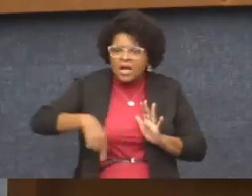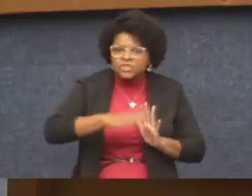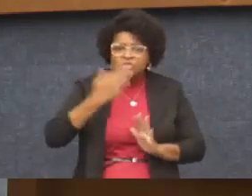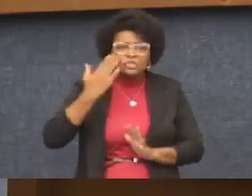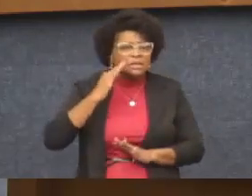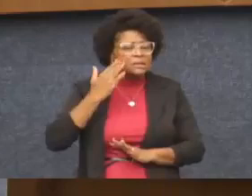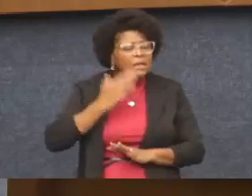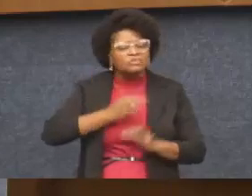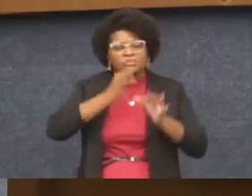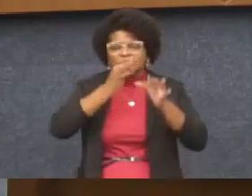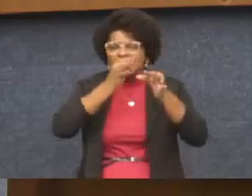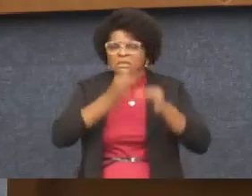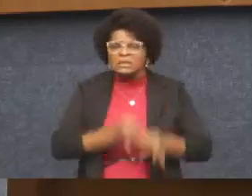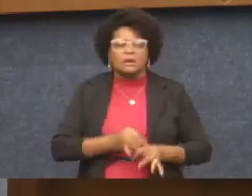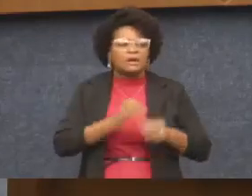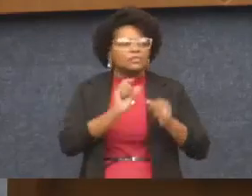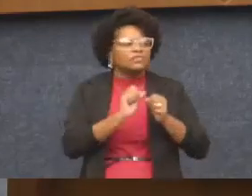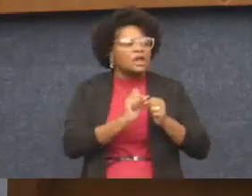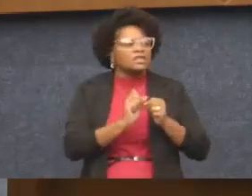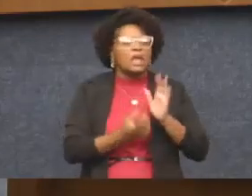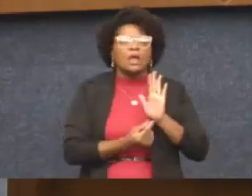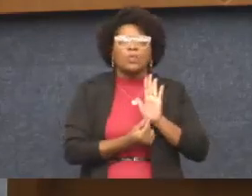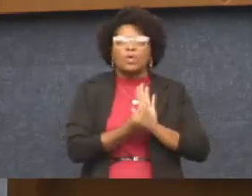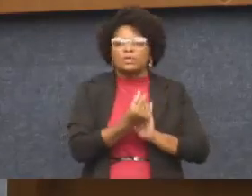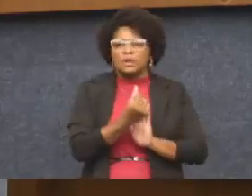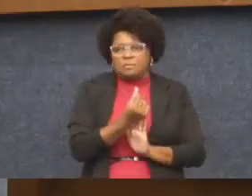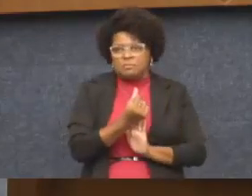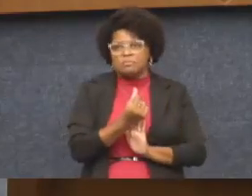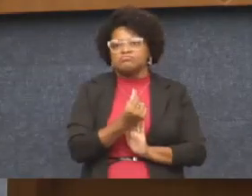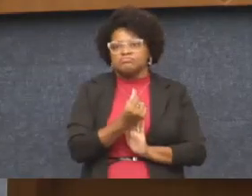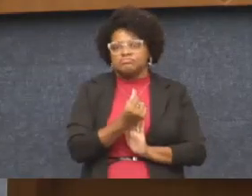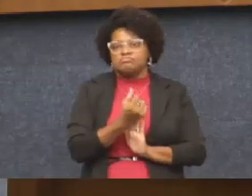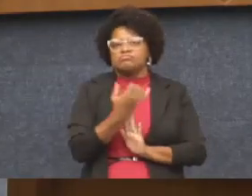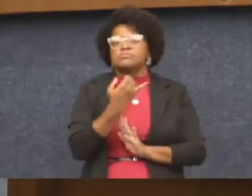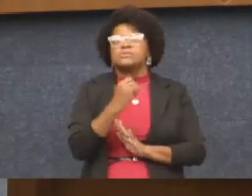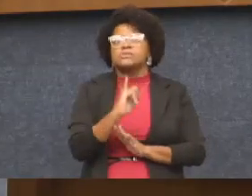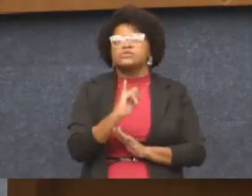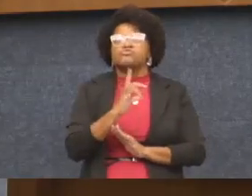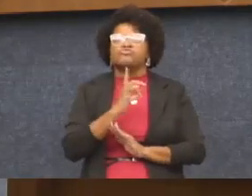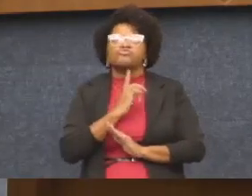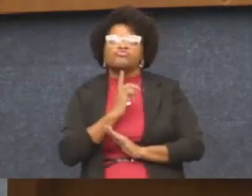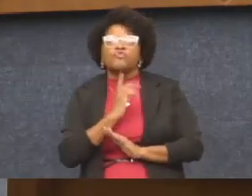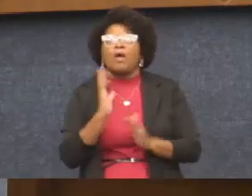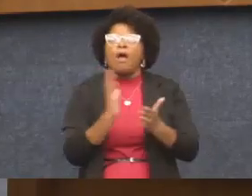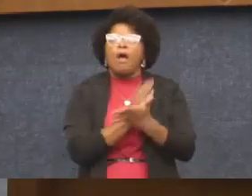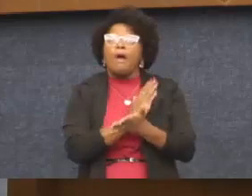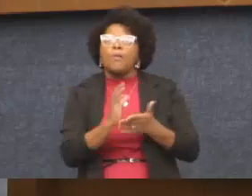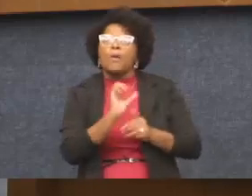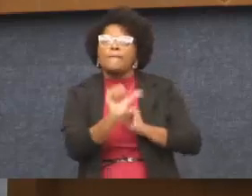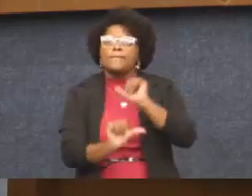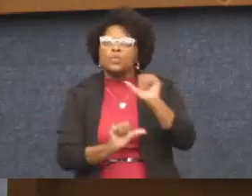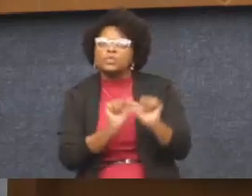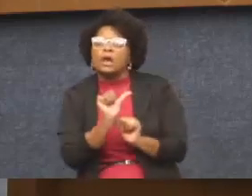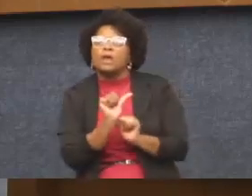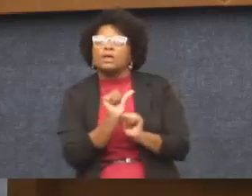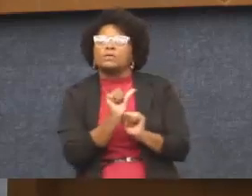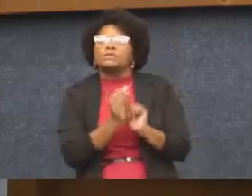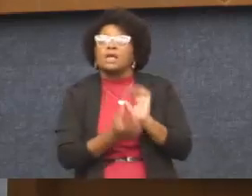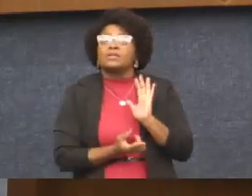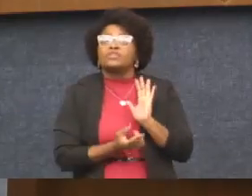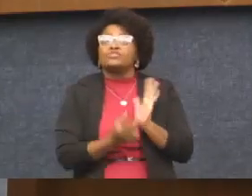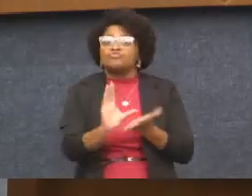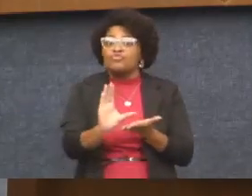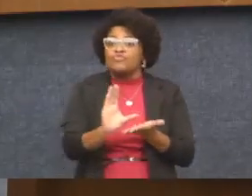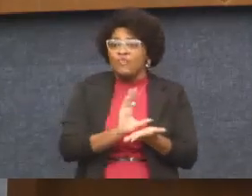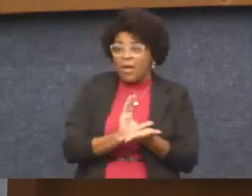fazer no orçamento, que é justamente o quê? Se alguma alteração dentro das verbas que precisa ser feita de